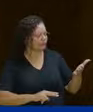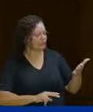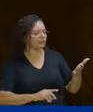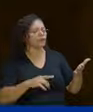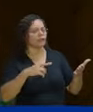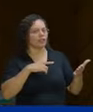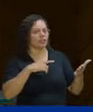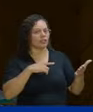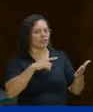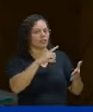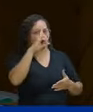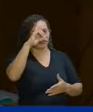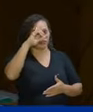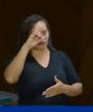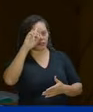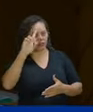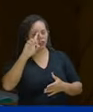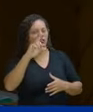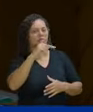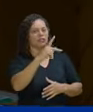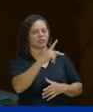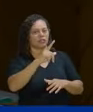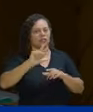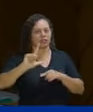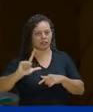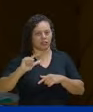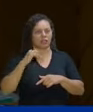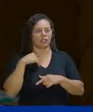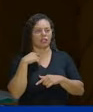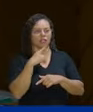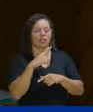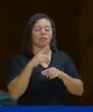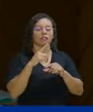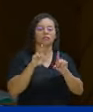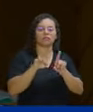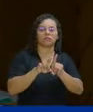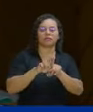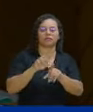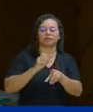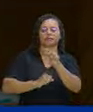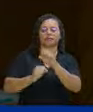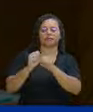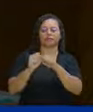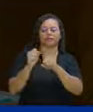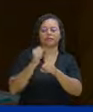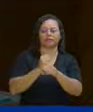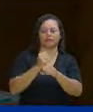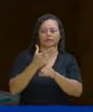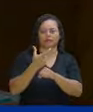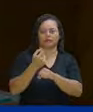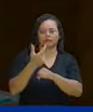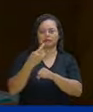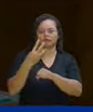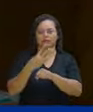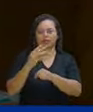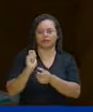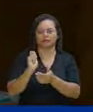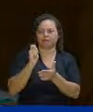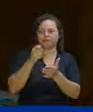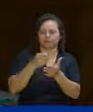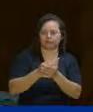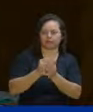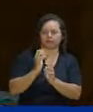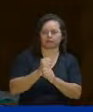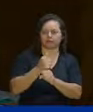a direção estadual do Partido Liberal, no exercício financeiro de 2023, efetuou o pagamento da quantia